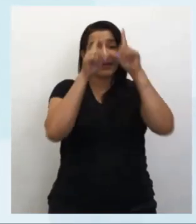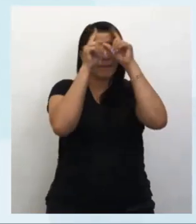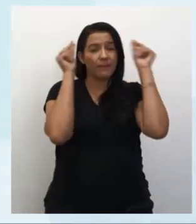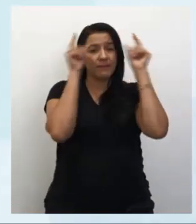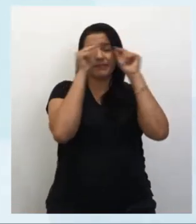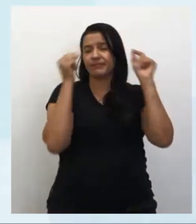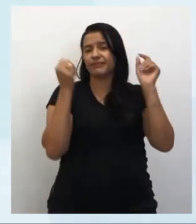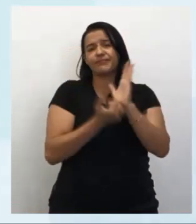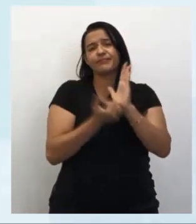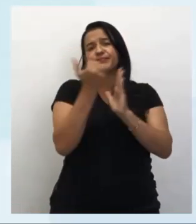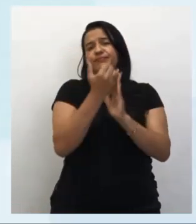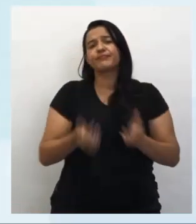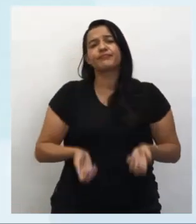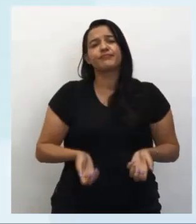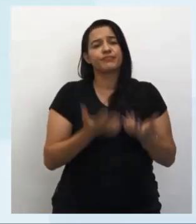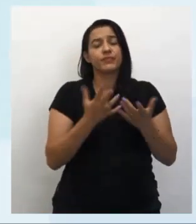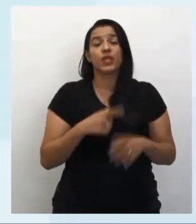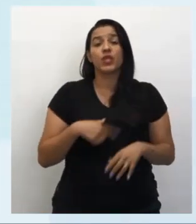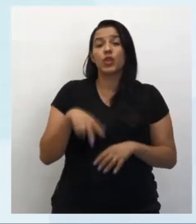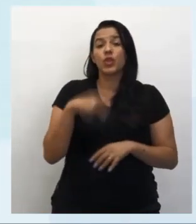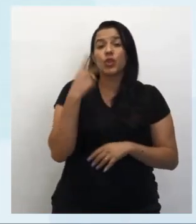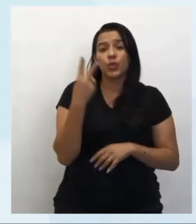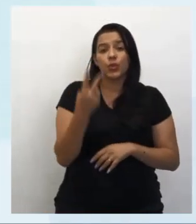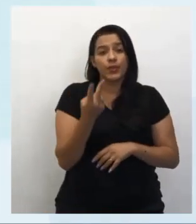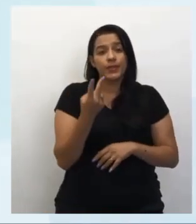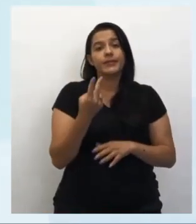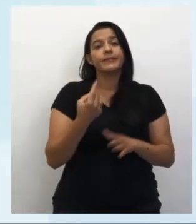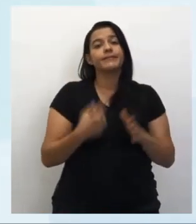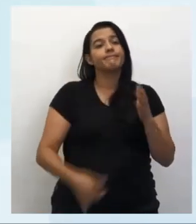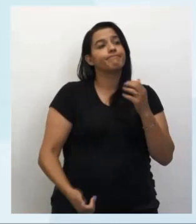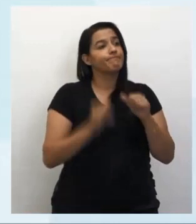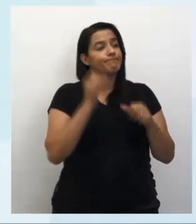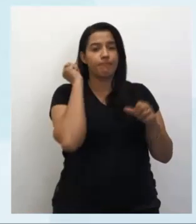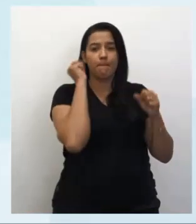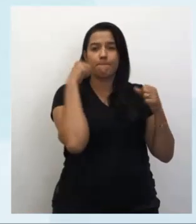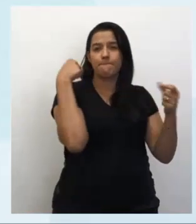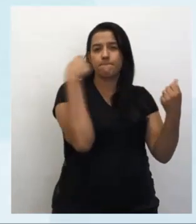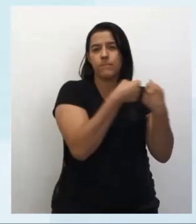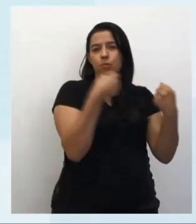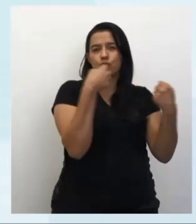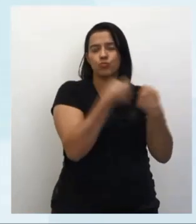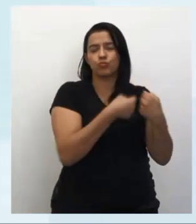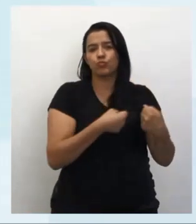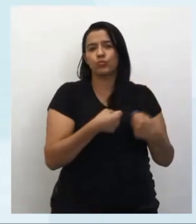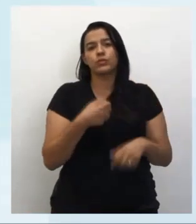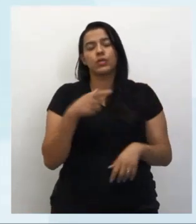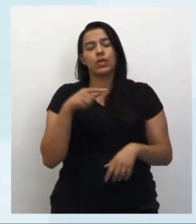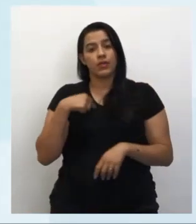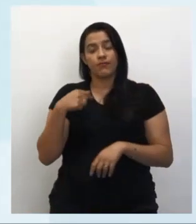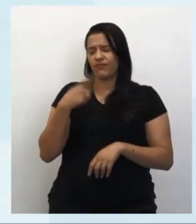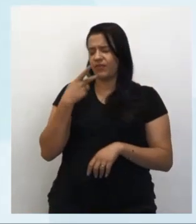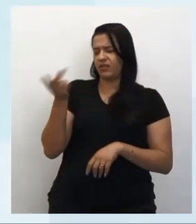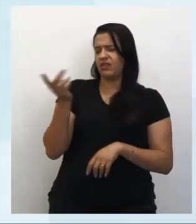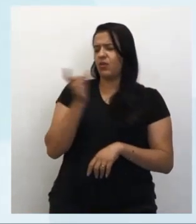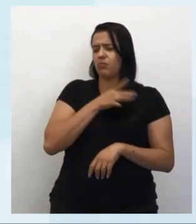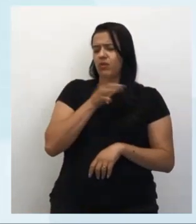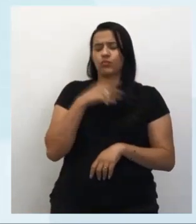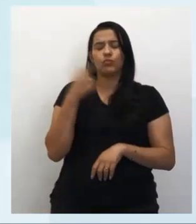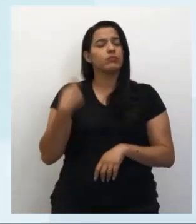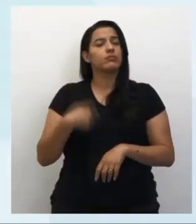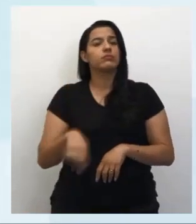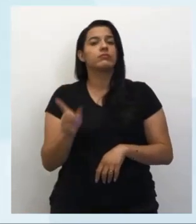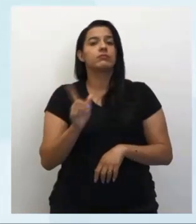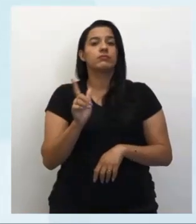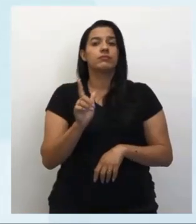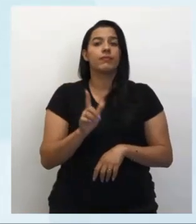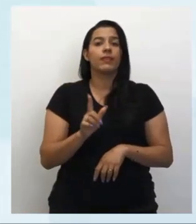remédios. A 2 deles, quebrou a cara. Respondi que não tinha medo de gente sã, que não